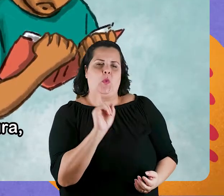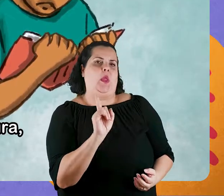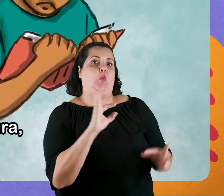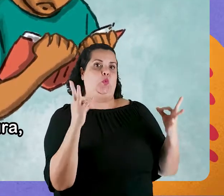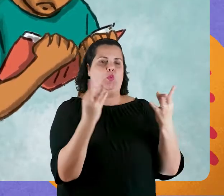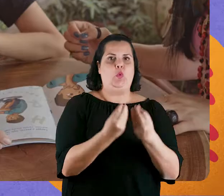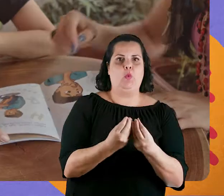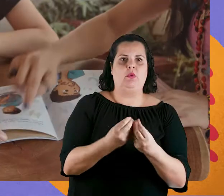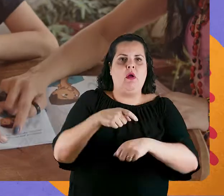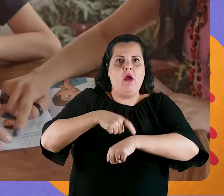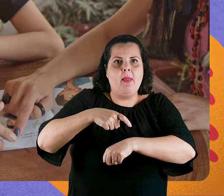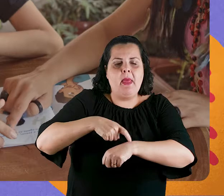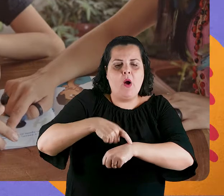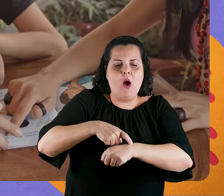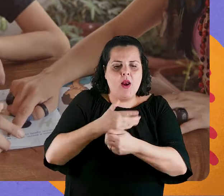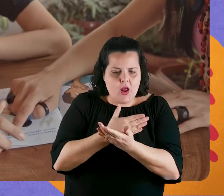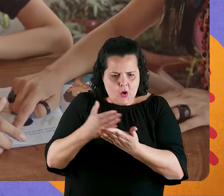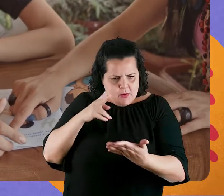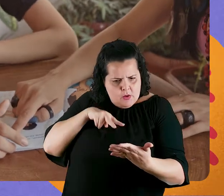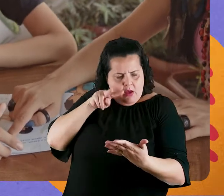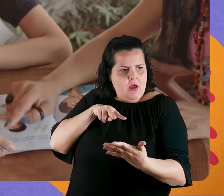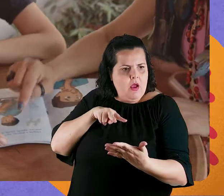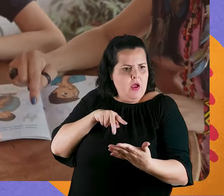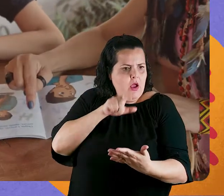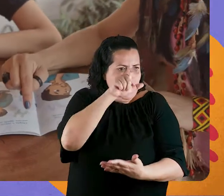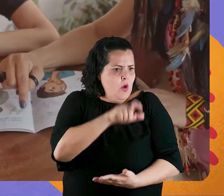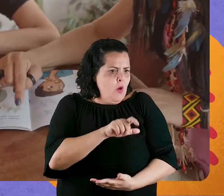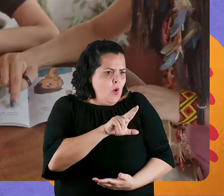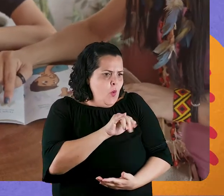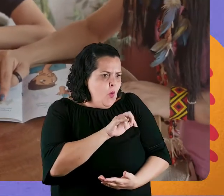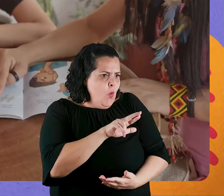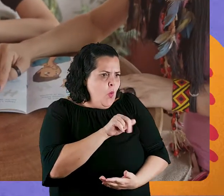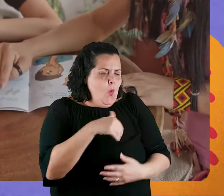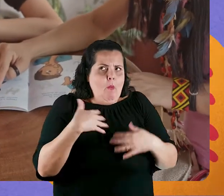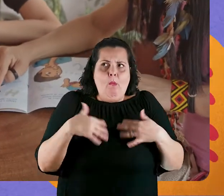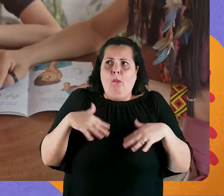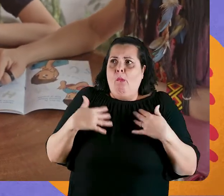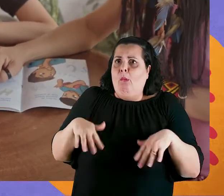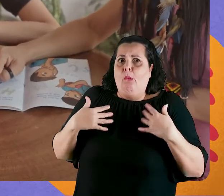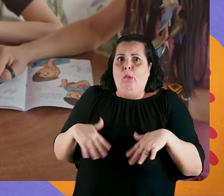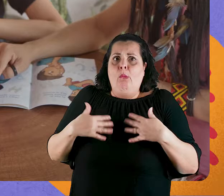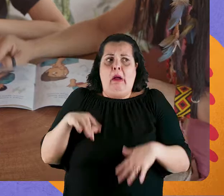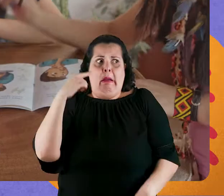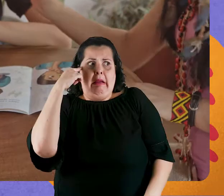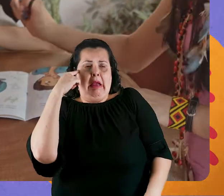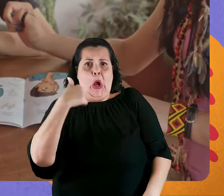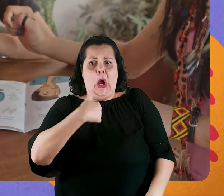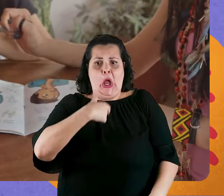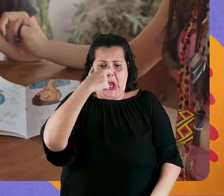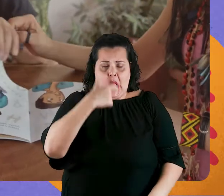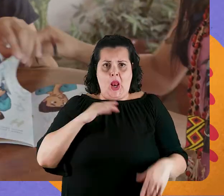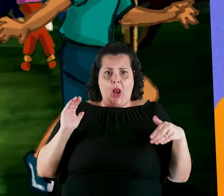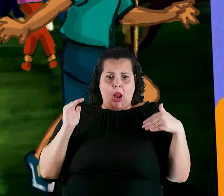se assustou. Chegou a pensar, veja só, que por ser autista, aquela escola não era para